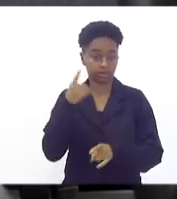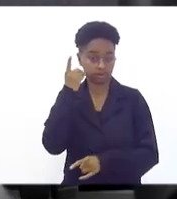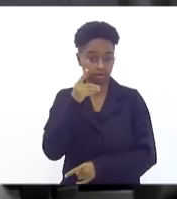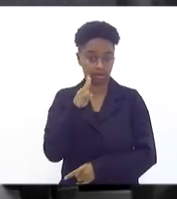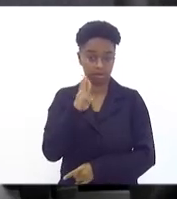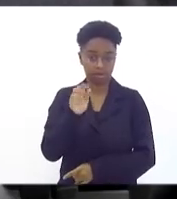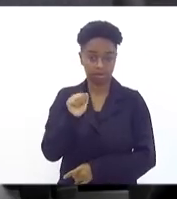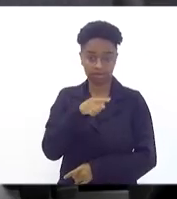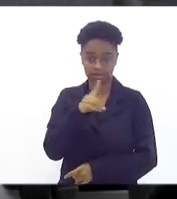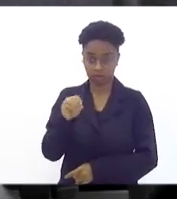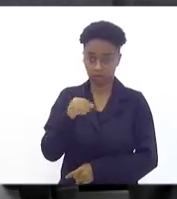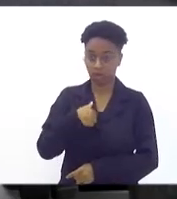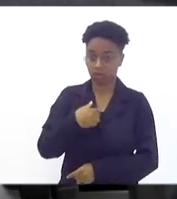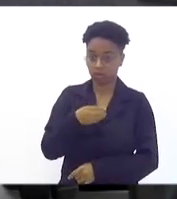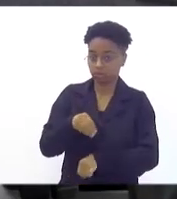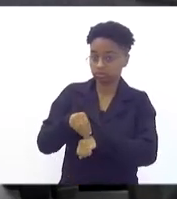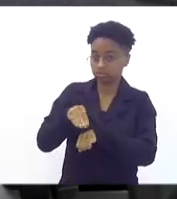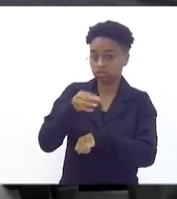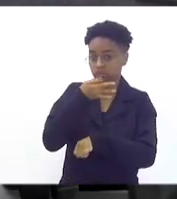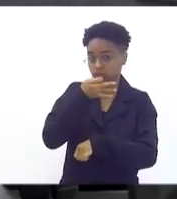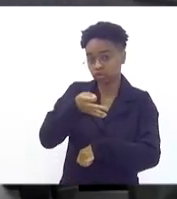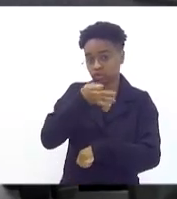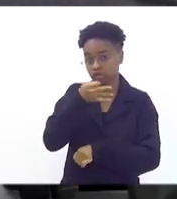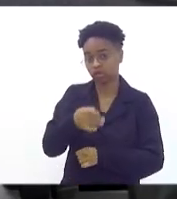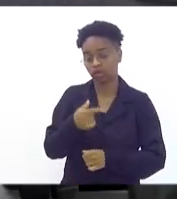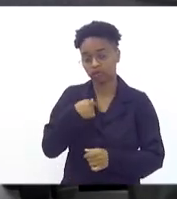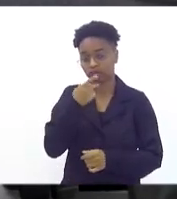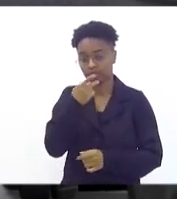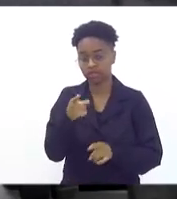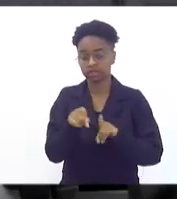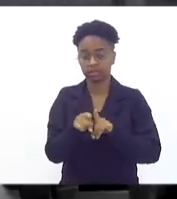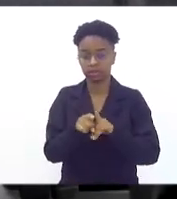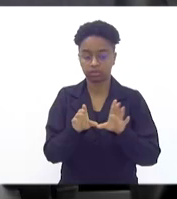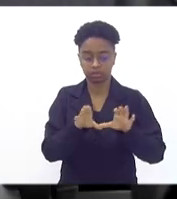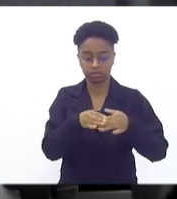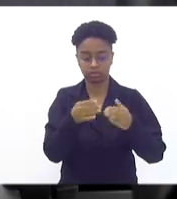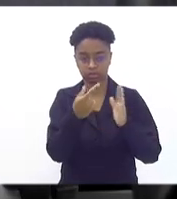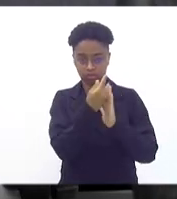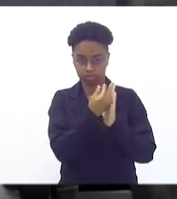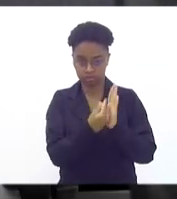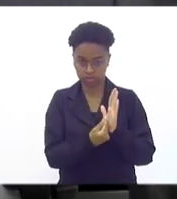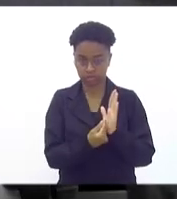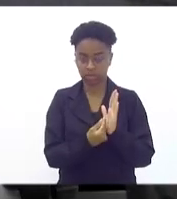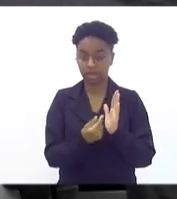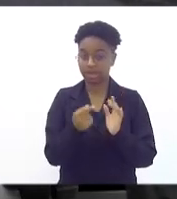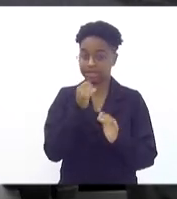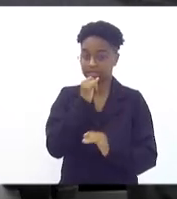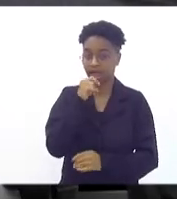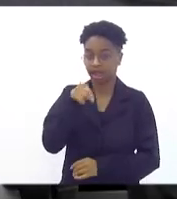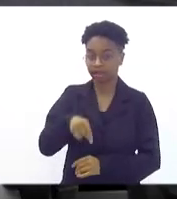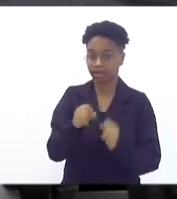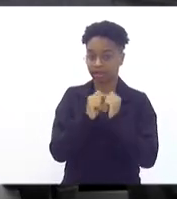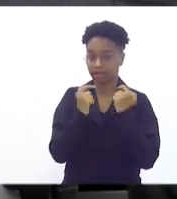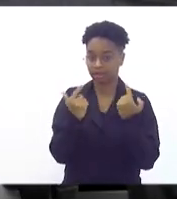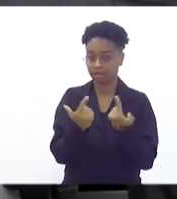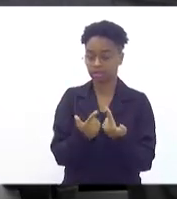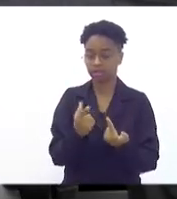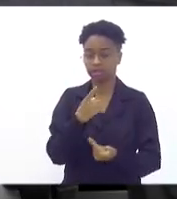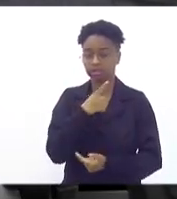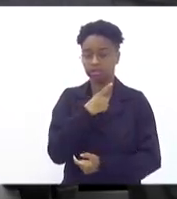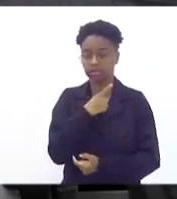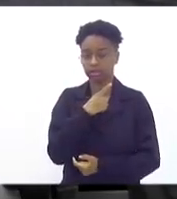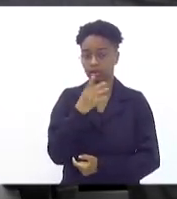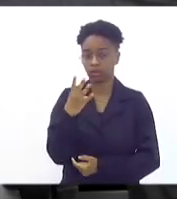brasão Deixa eu só fazer uma sugestão eu falei isso lá na comissão de orçamento de importação por exemplo aqui na Assembleia nessa Assembleia tem